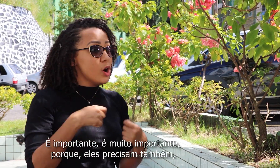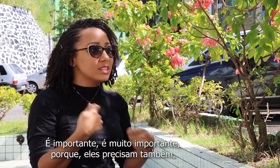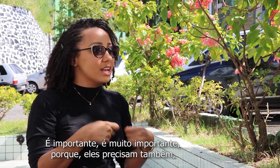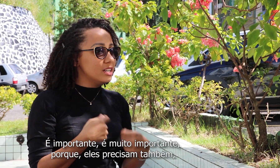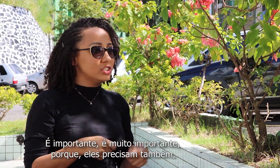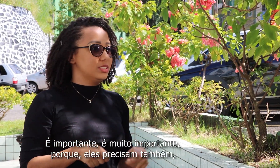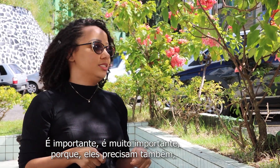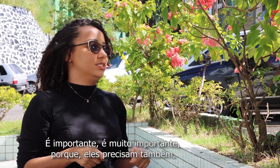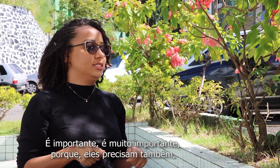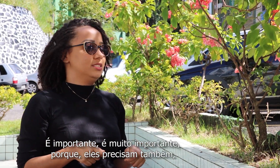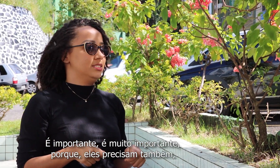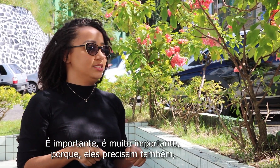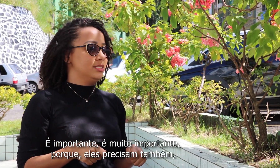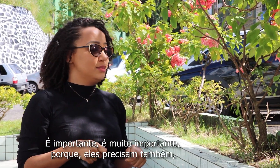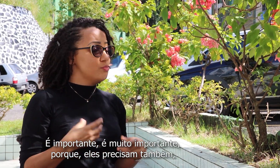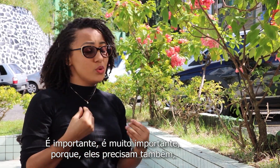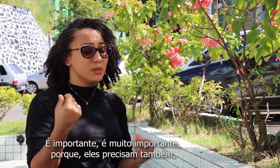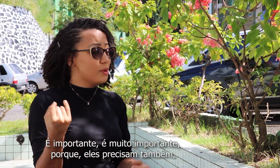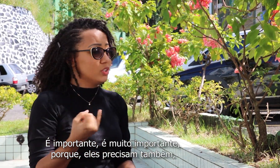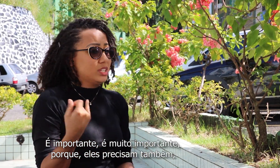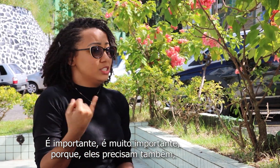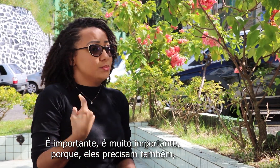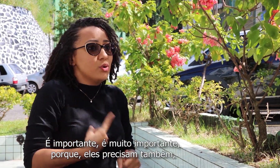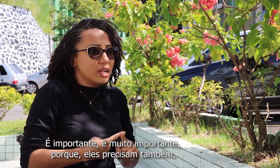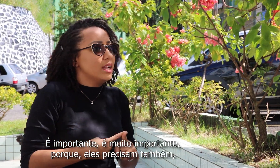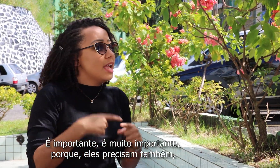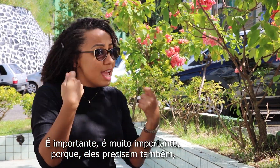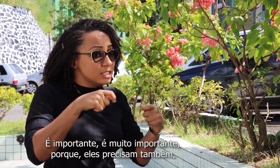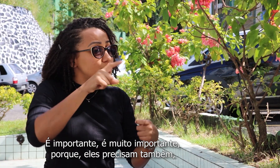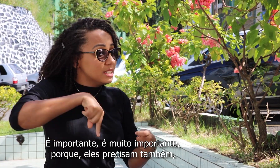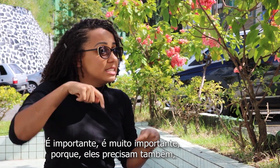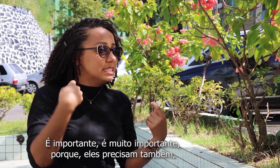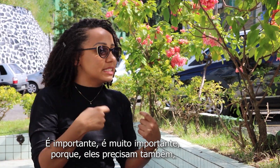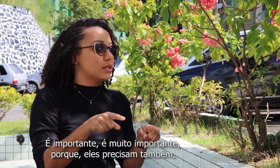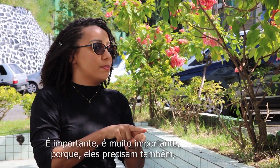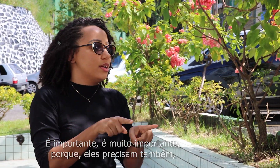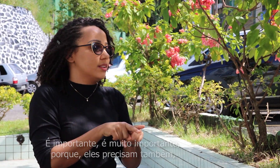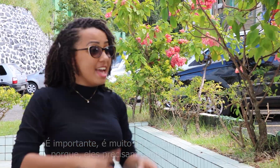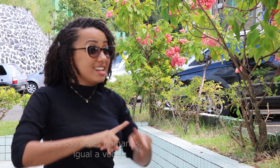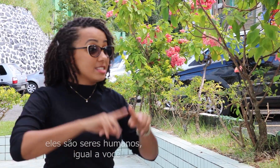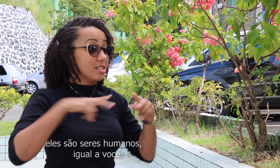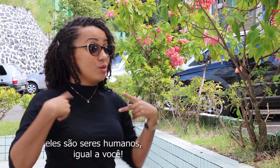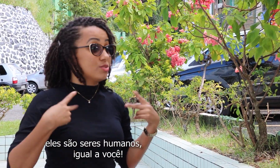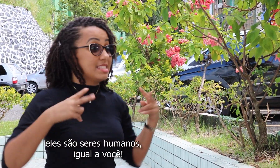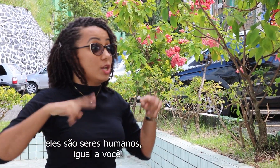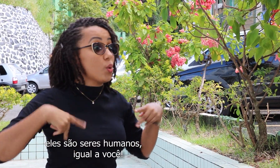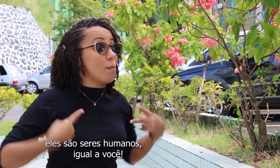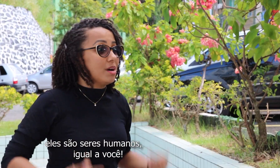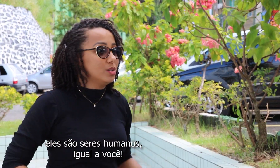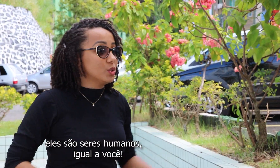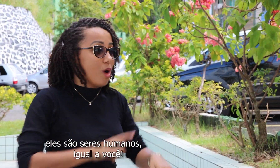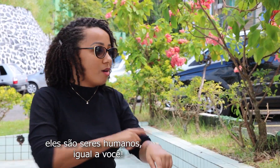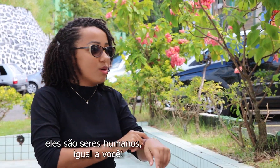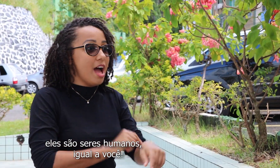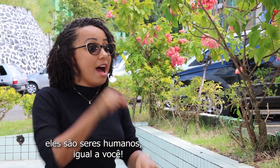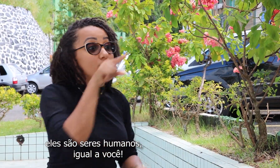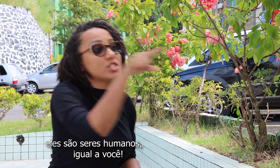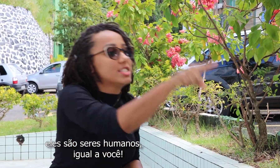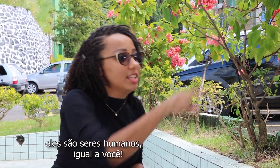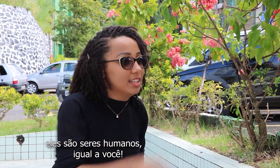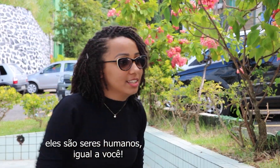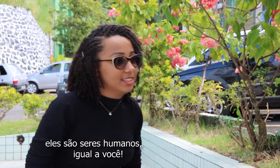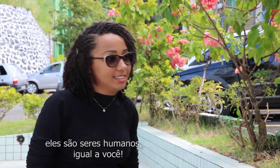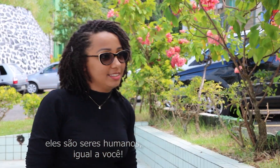É importante, muito importante, porque eles precisam também. Eles são seres humanos igual